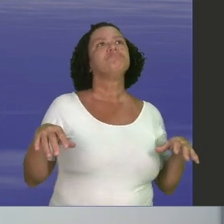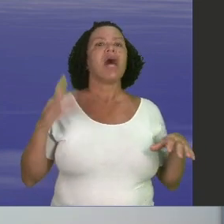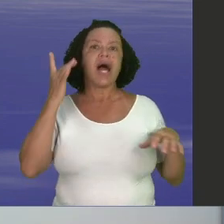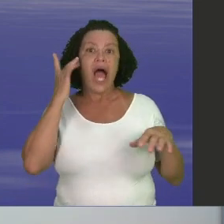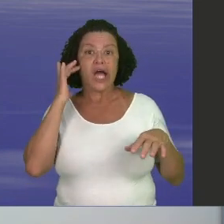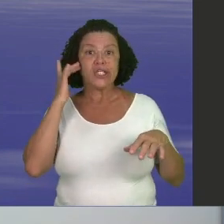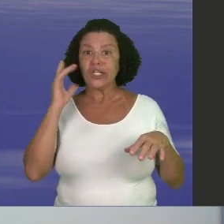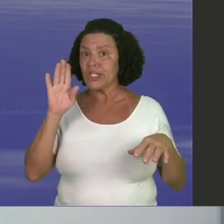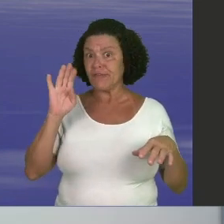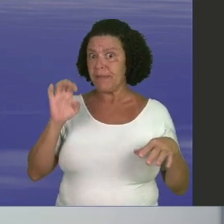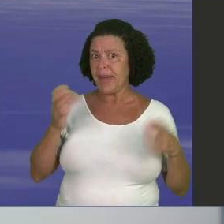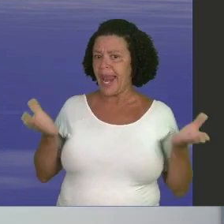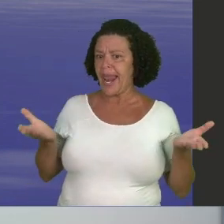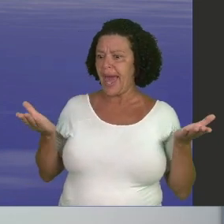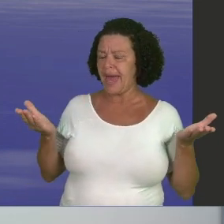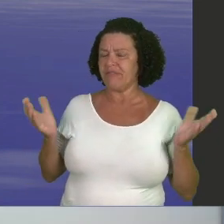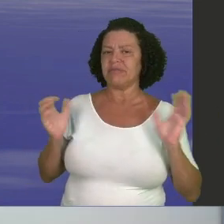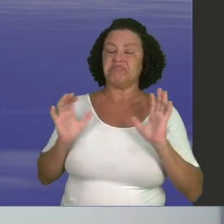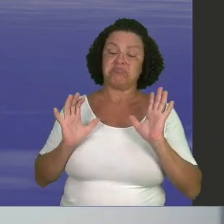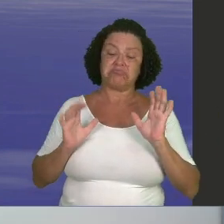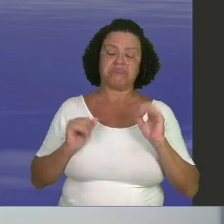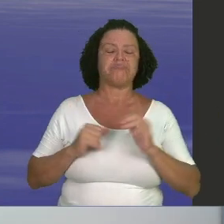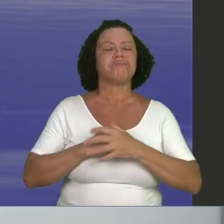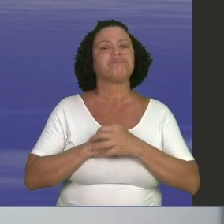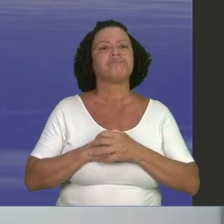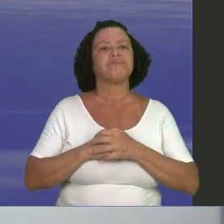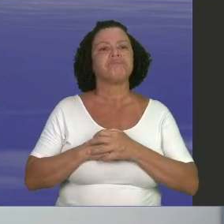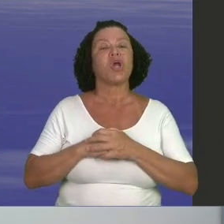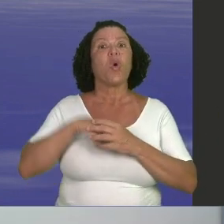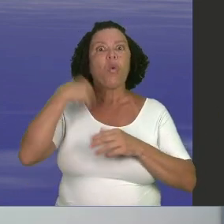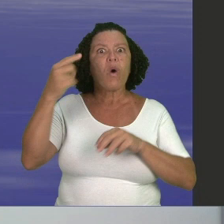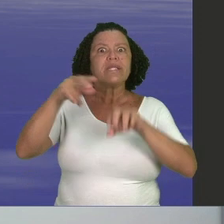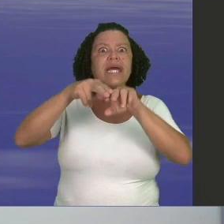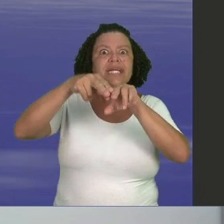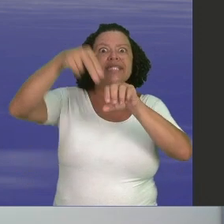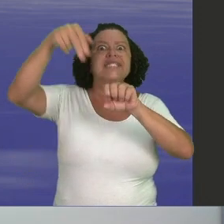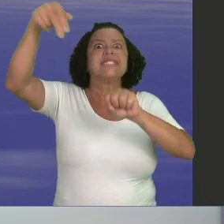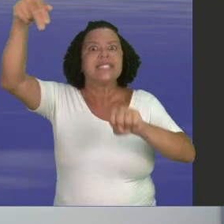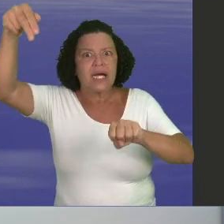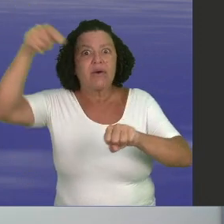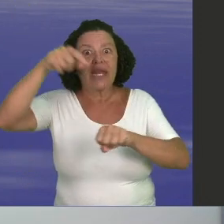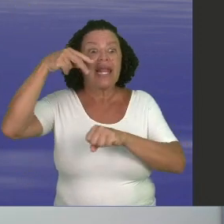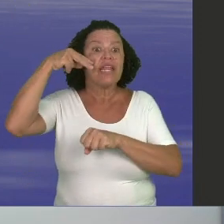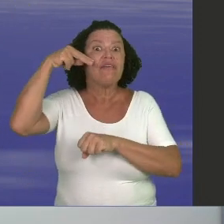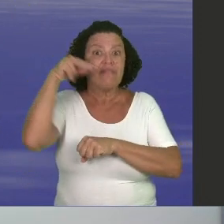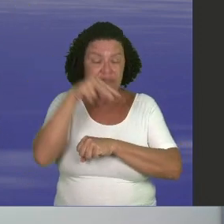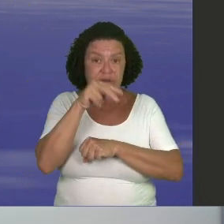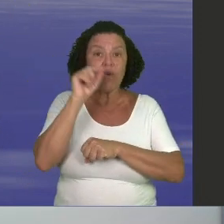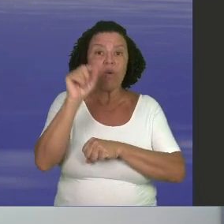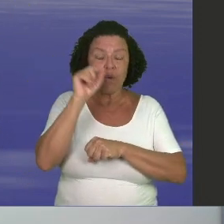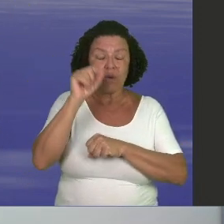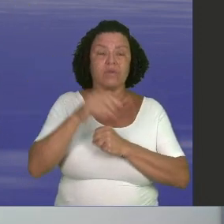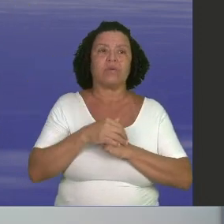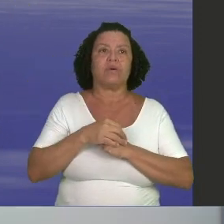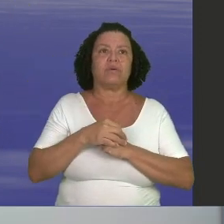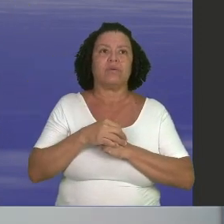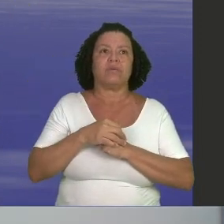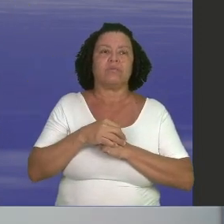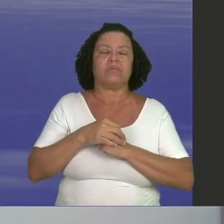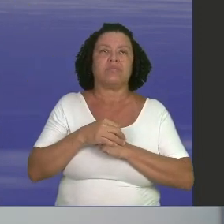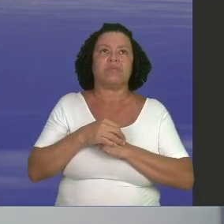que estava bem mais leve. Quando desencarnou, ele viu dois cumes,